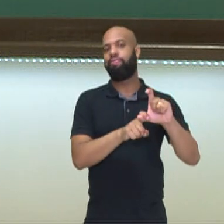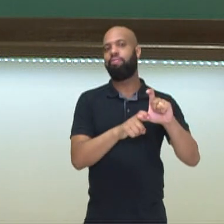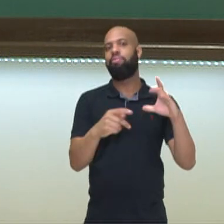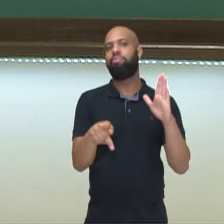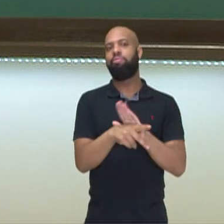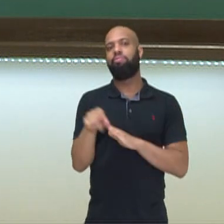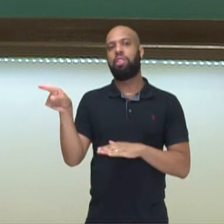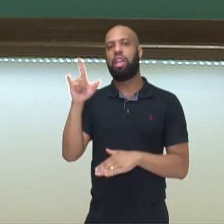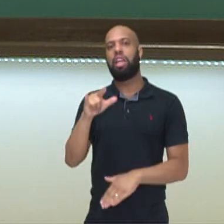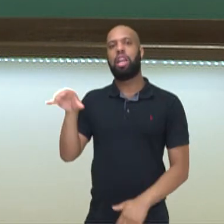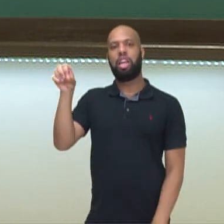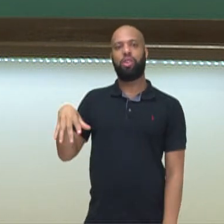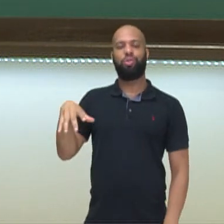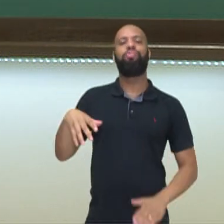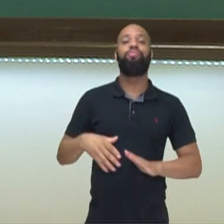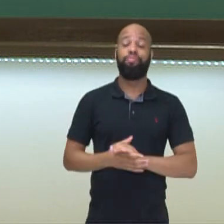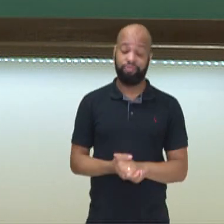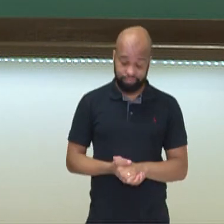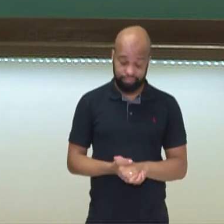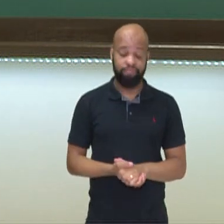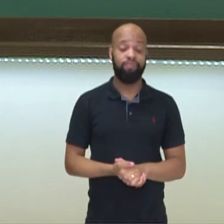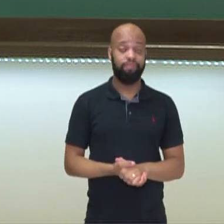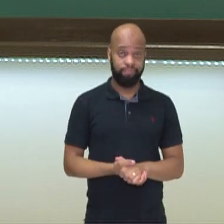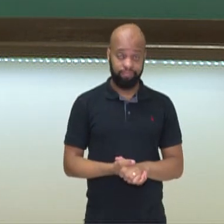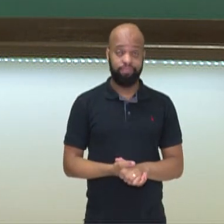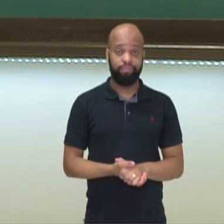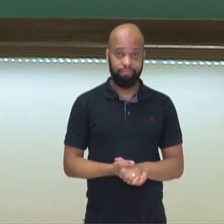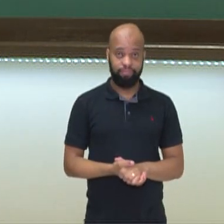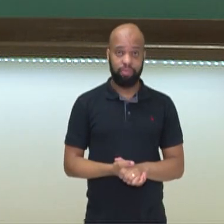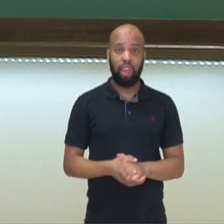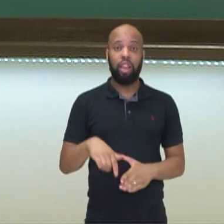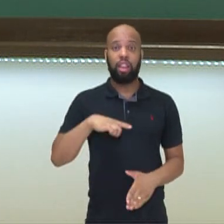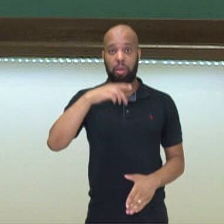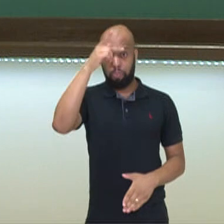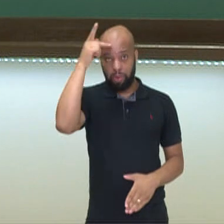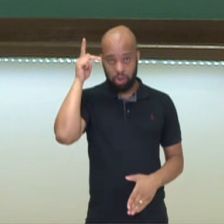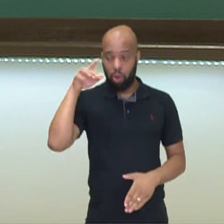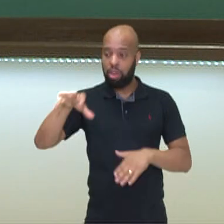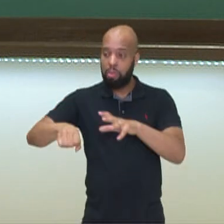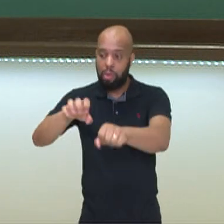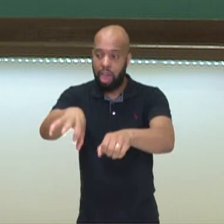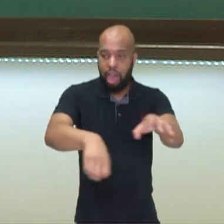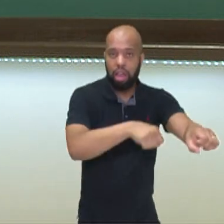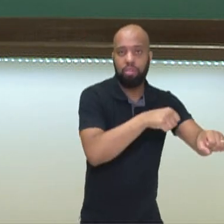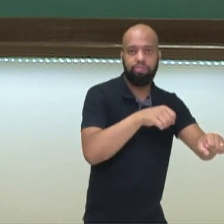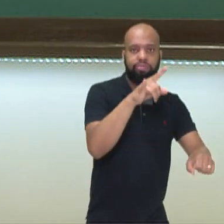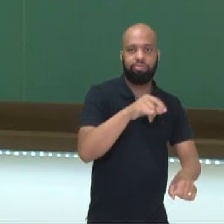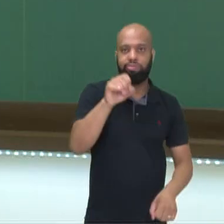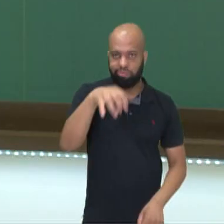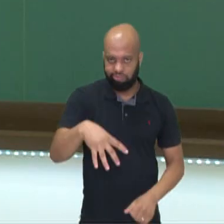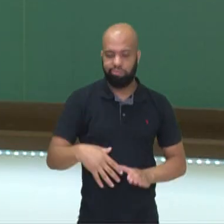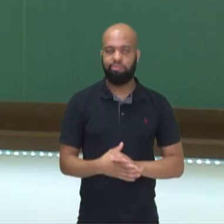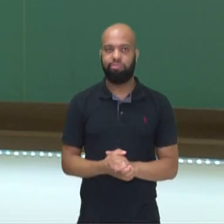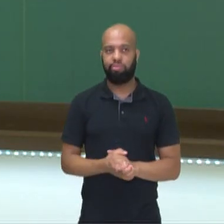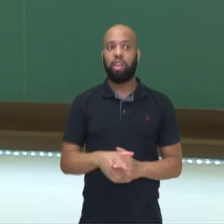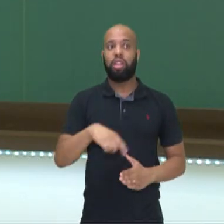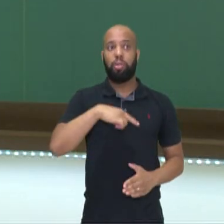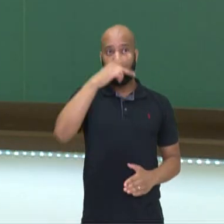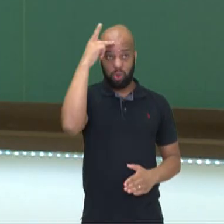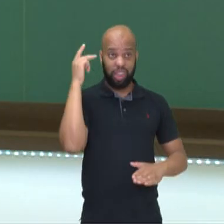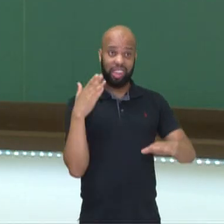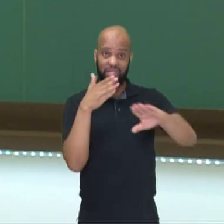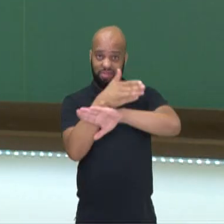dos resíduos. Vamos, professora? É, existem catadores. Existem pessoas que vão lá no